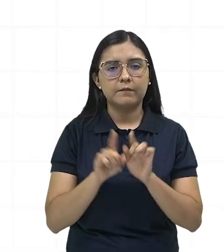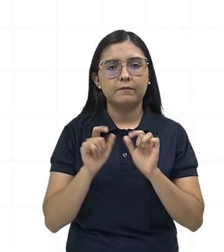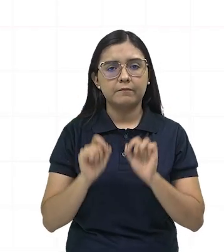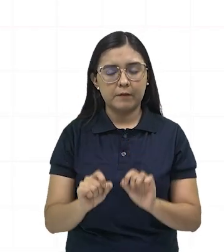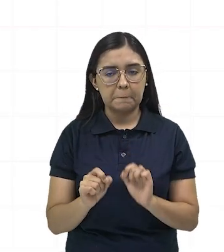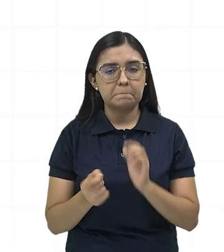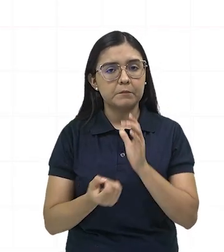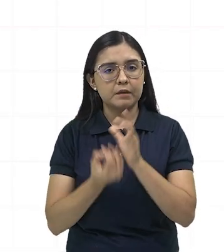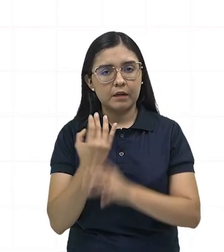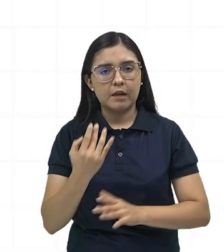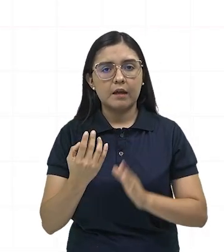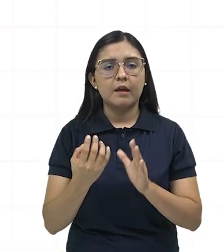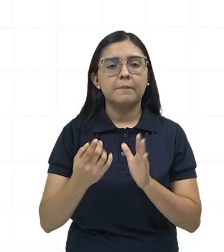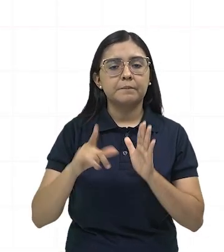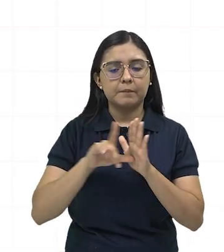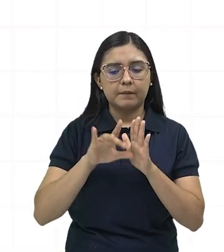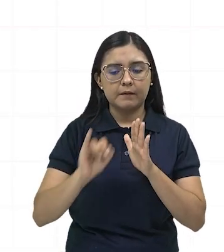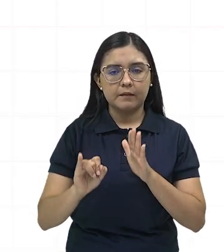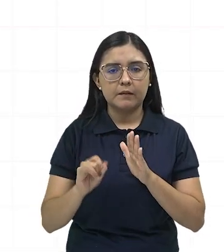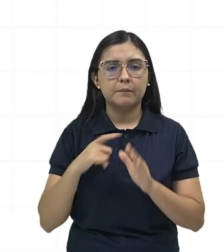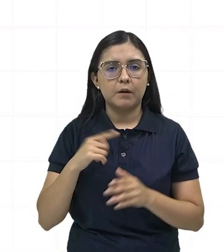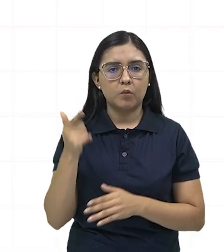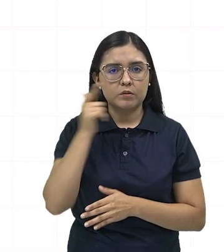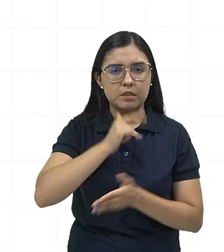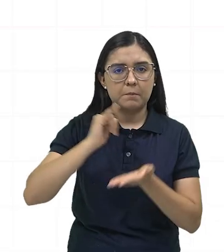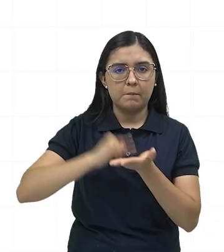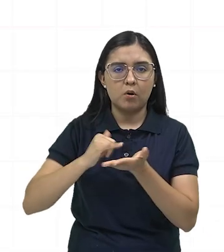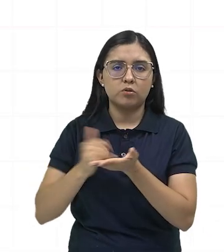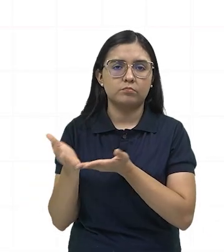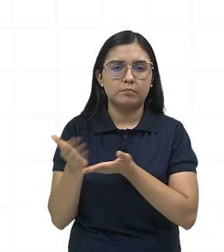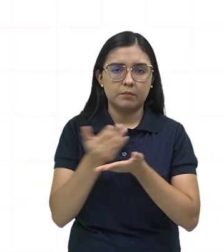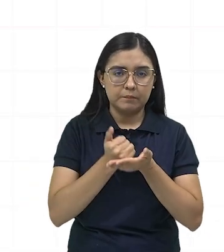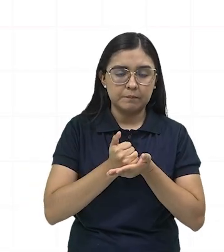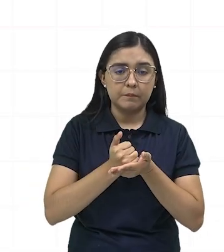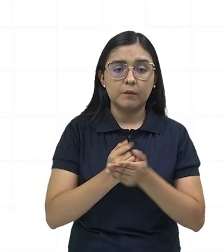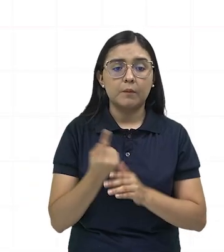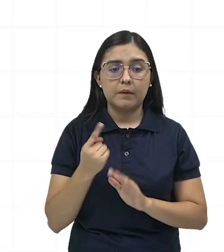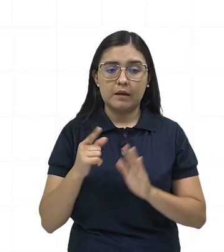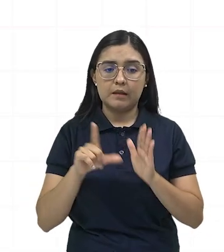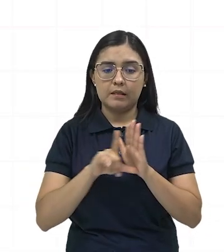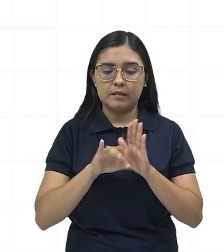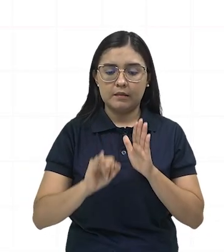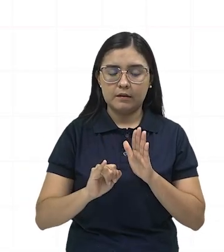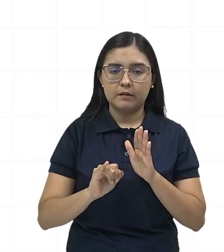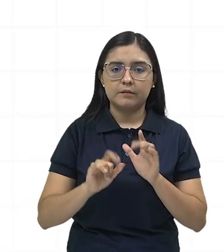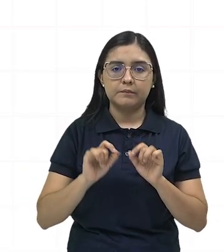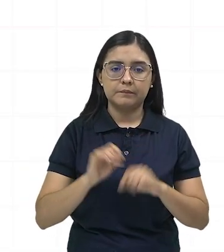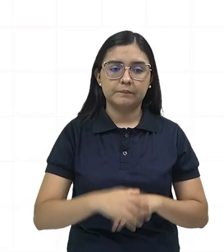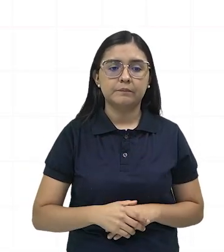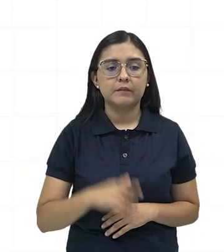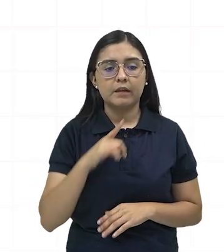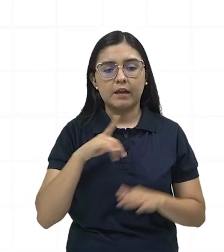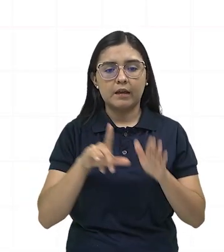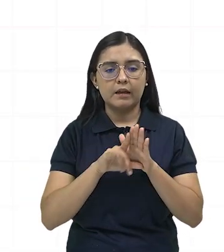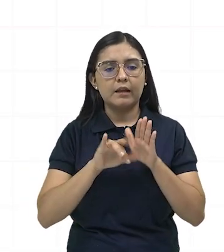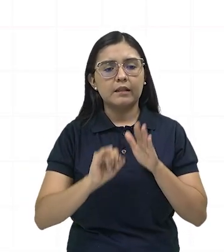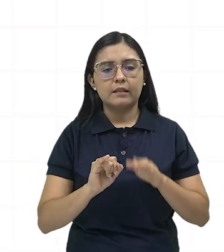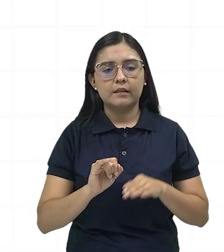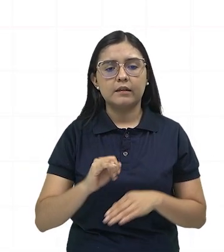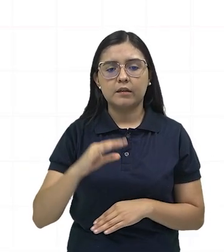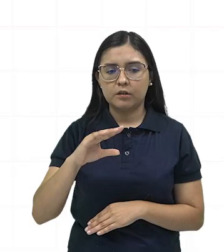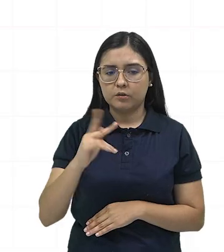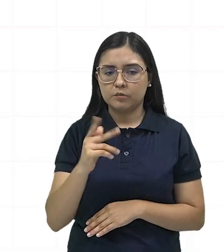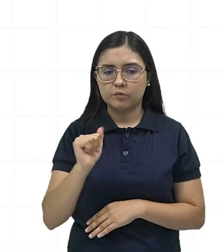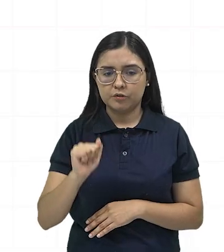leis para ajudar na arrecadação de impostos. Uma das leis vai ser chamada Lei do Chá. Por quê?